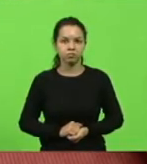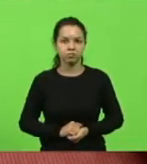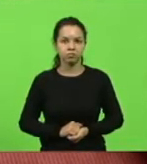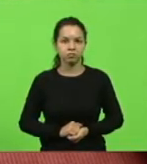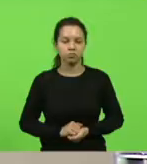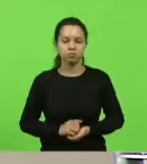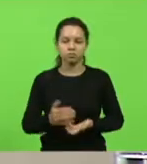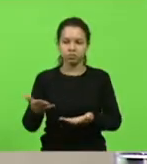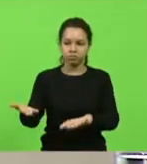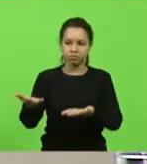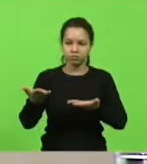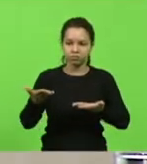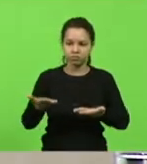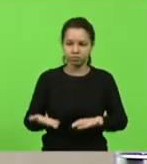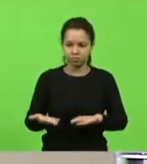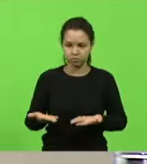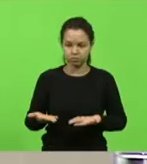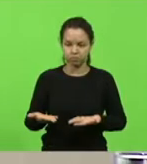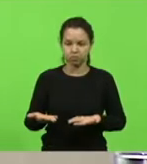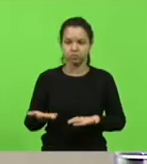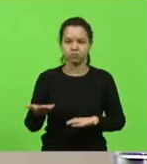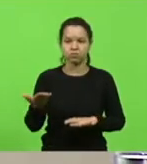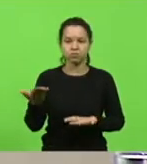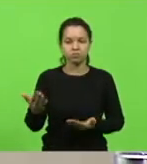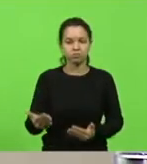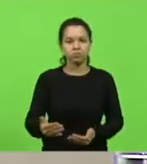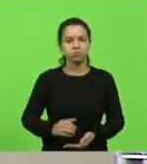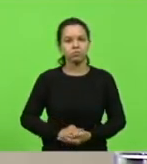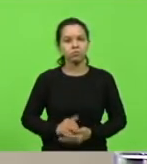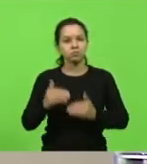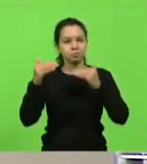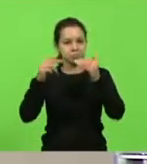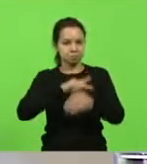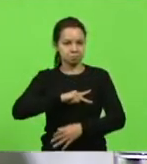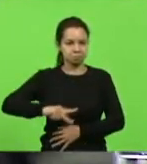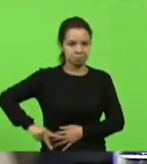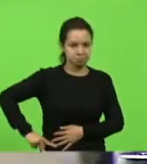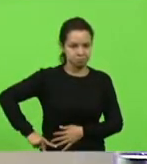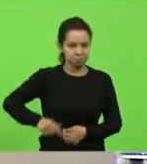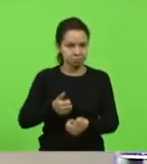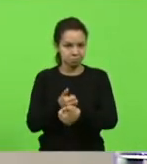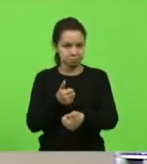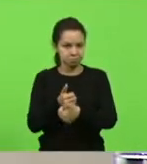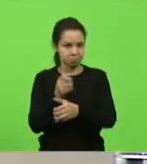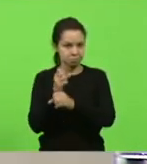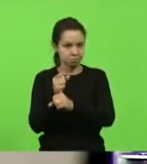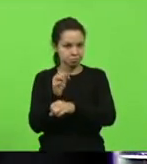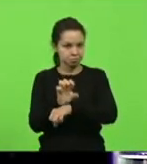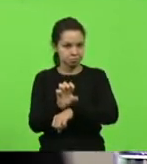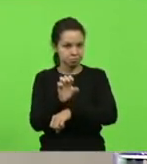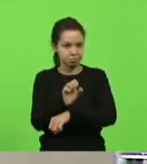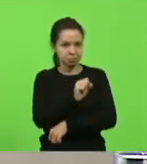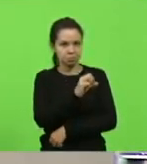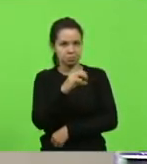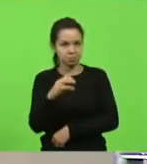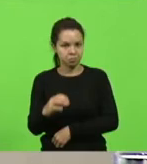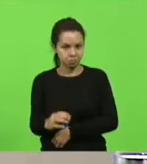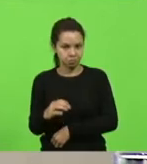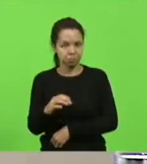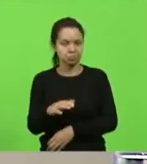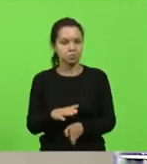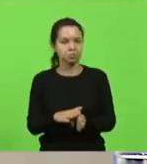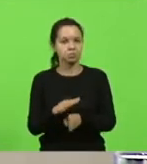eu convido para fazer uso da palavra excelentíssimo senhor presidente do Tribunal de Contas do Estado de Santa Catarina Conselheiro a